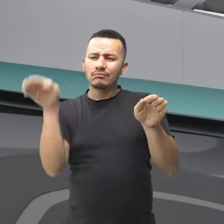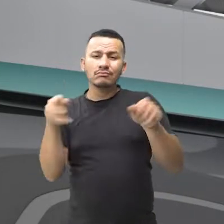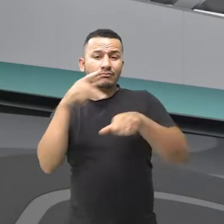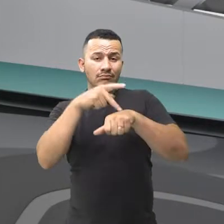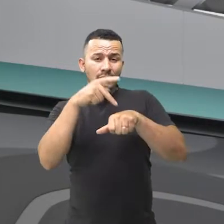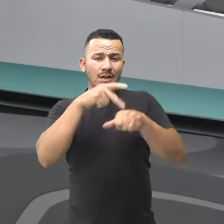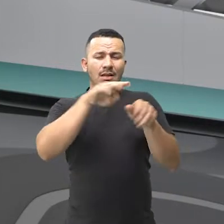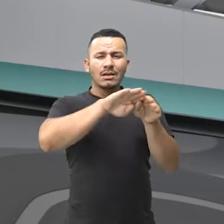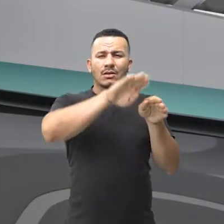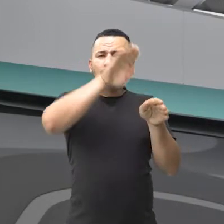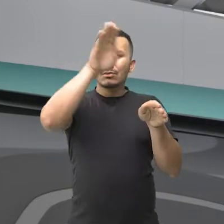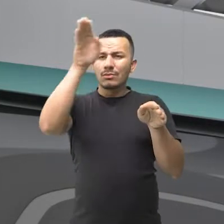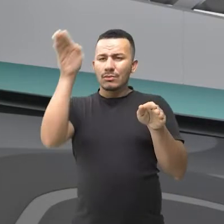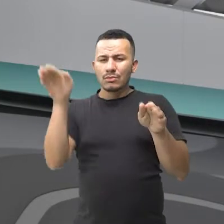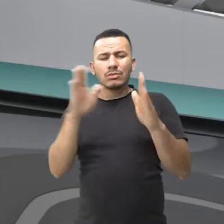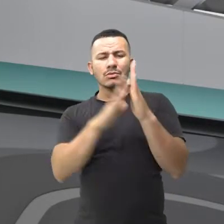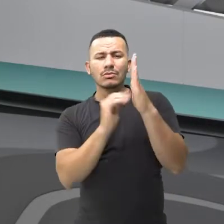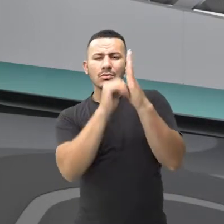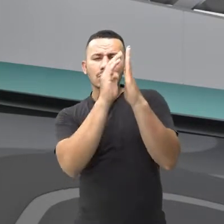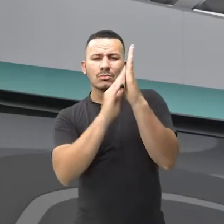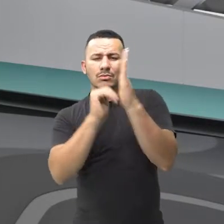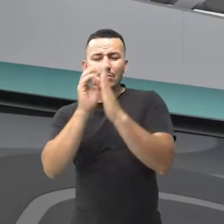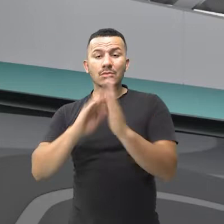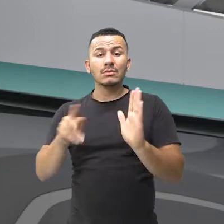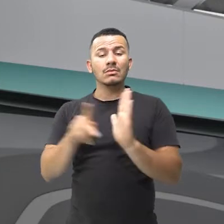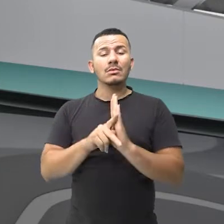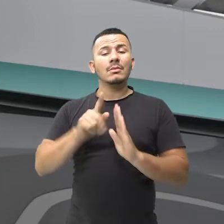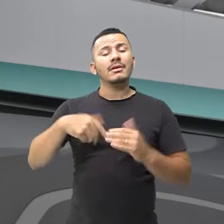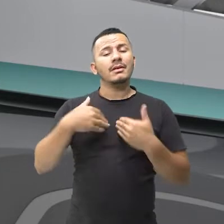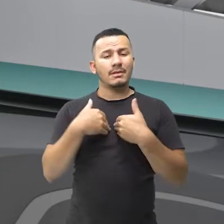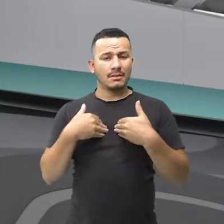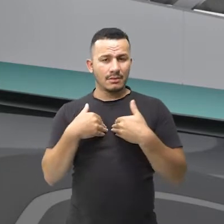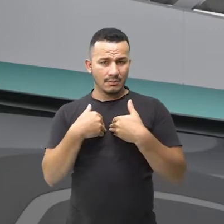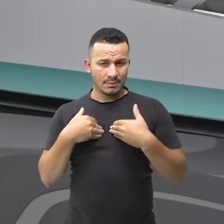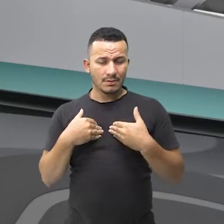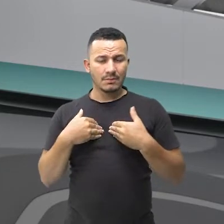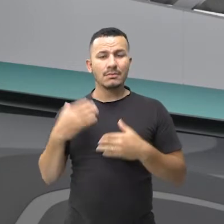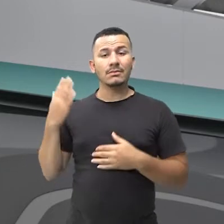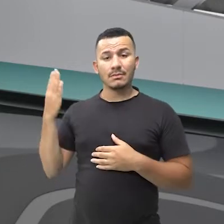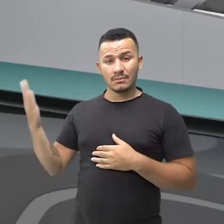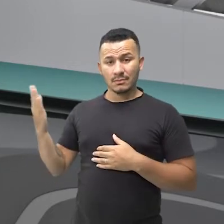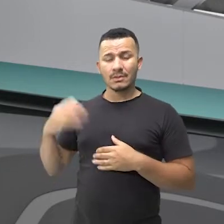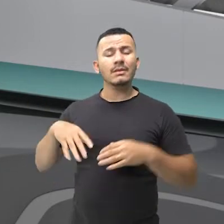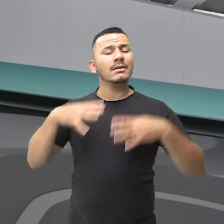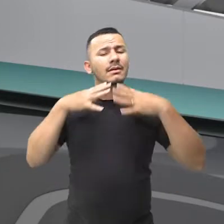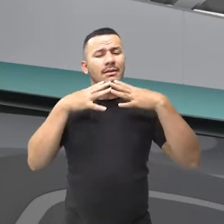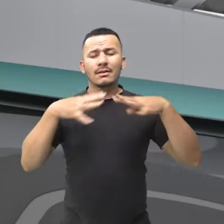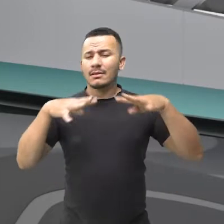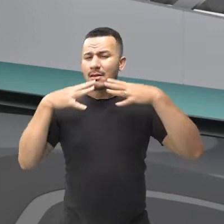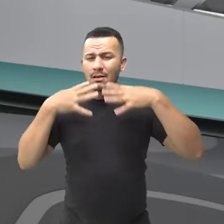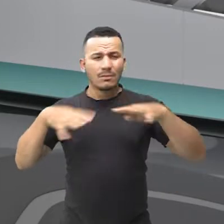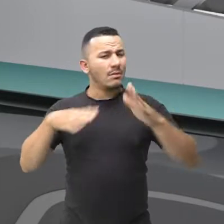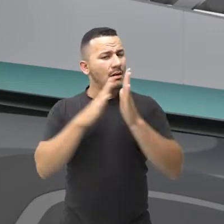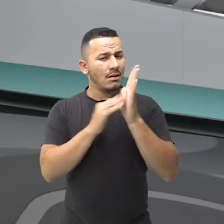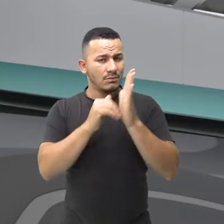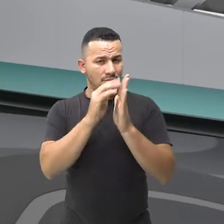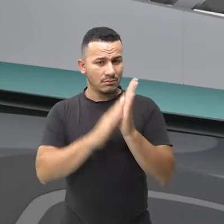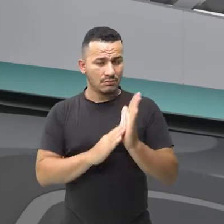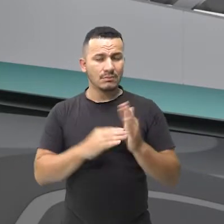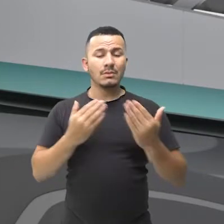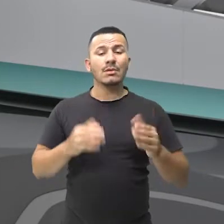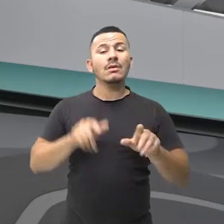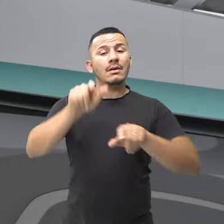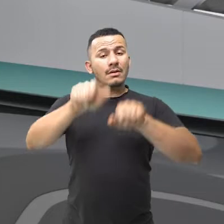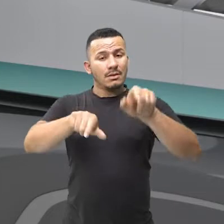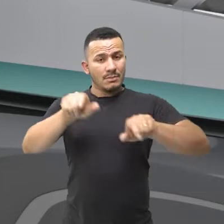caverna e vocês podem ver aqui animais, certo? Então, era uma pintura naturalista, ou seja, o